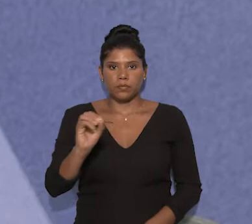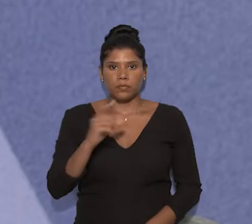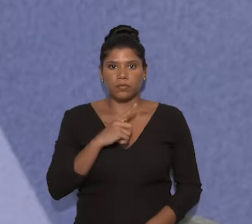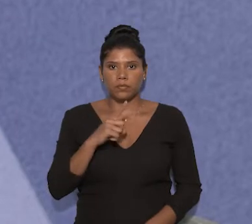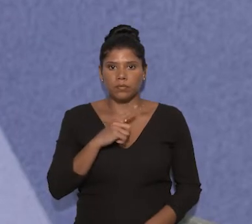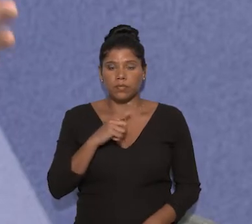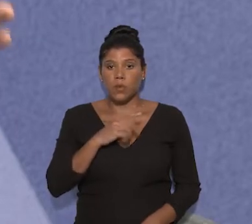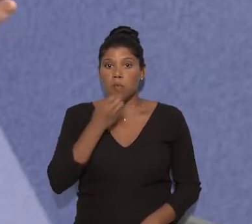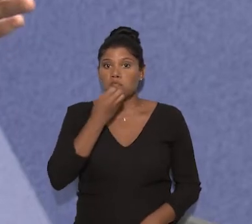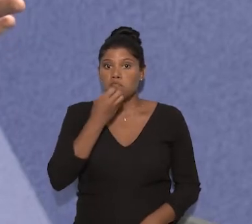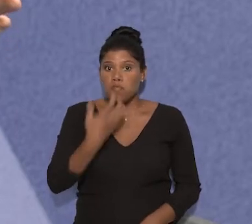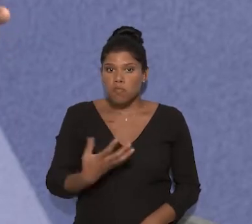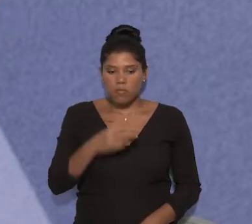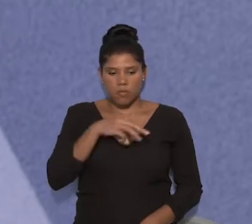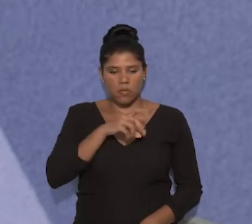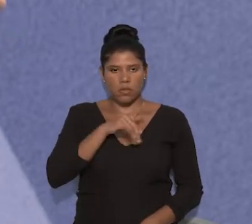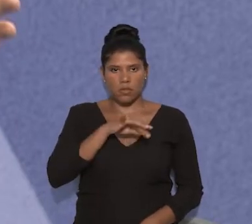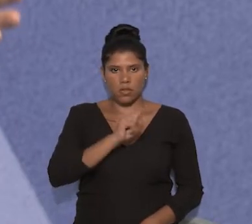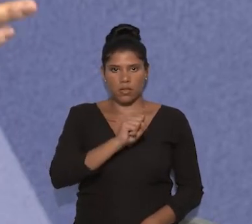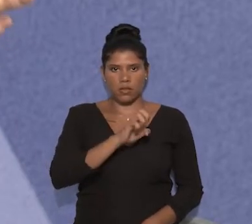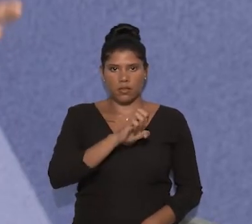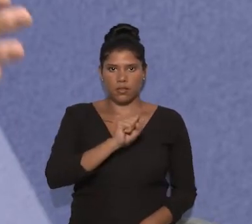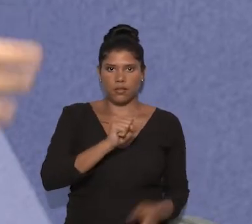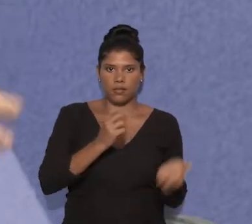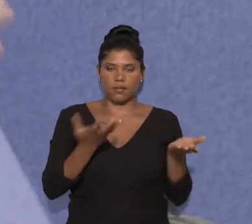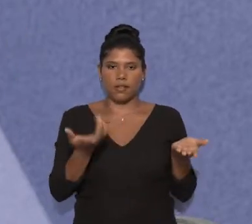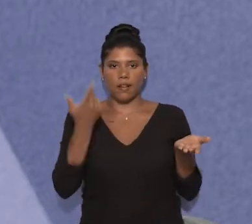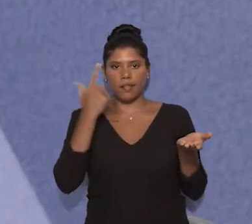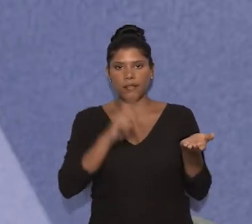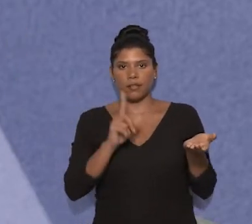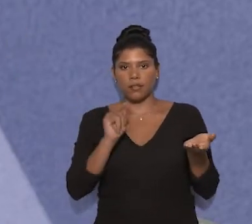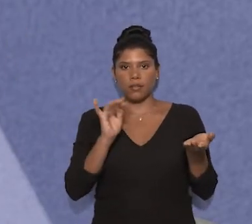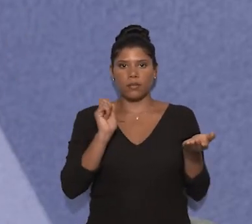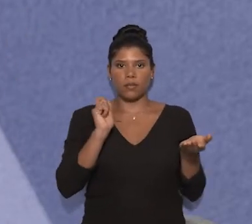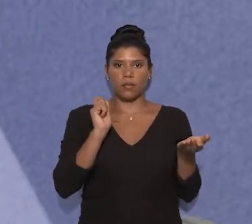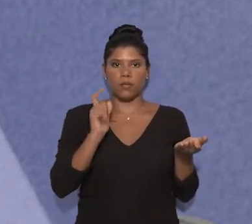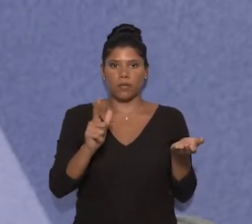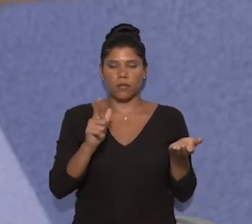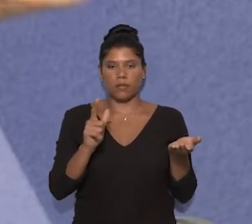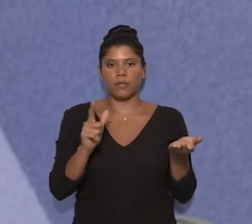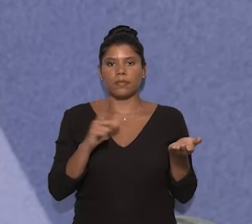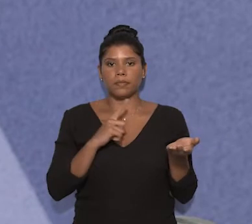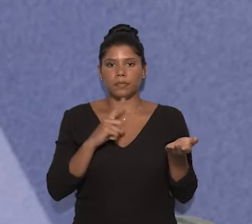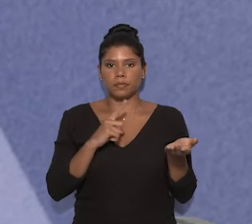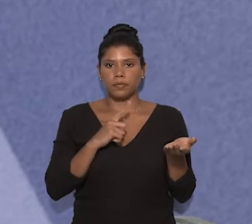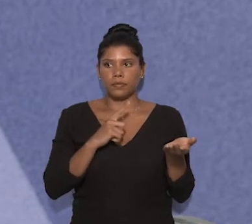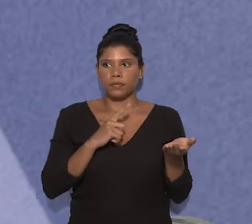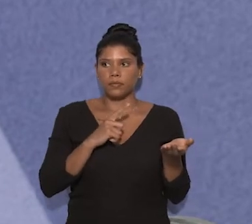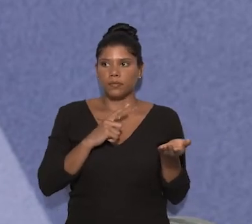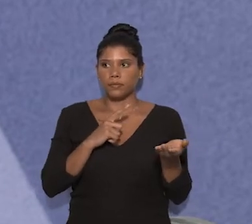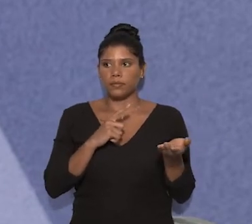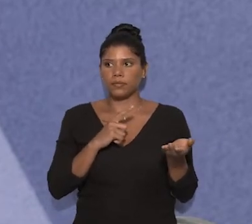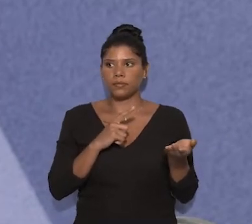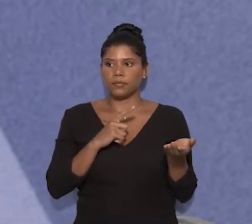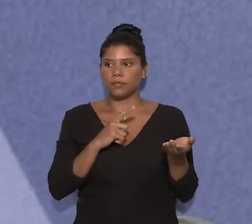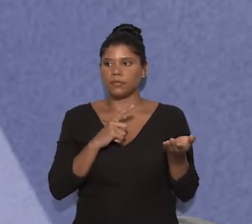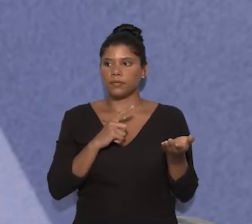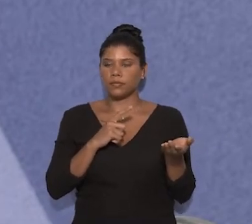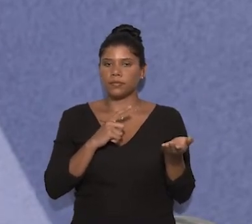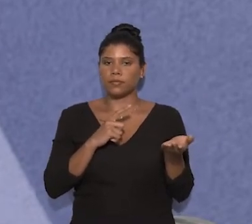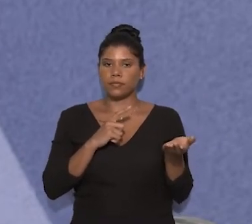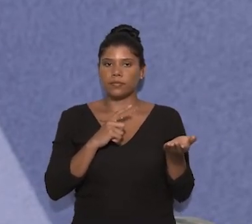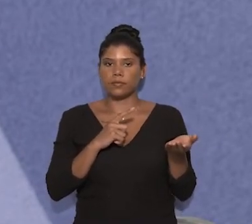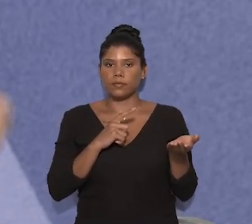Moisés, que já domina em direção ao gol, acaba fazendo o gol e aí depois o time teve. Como o Carlos Silva e o PC estavam falando aqui no